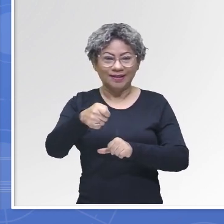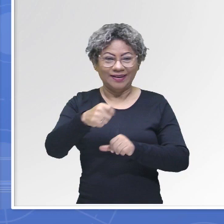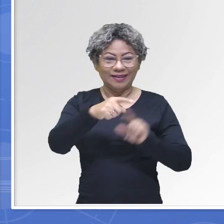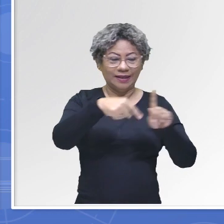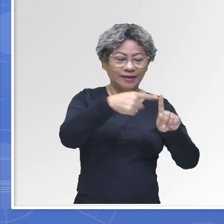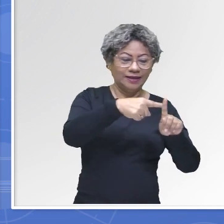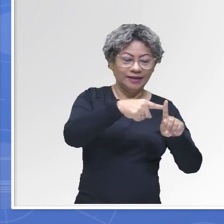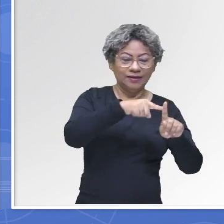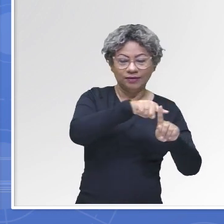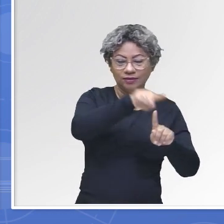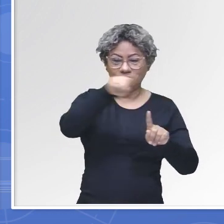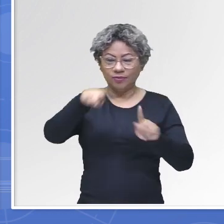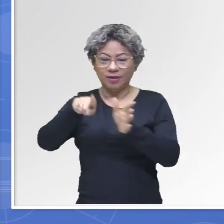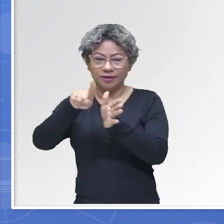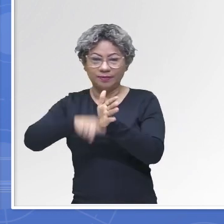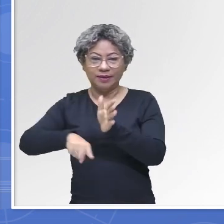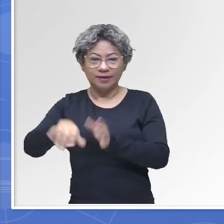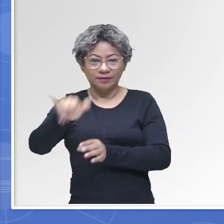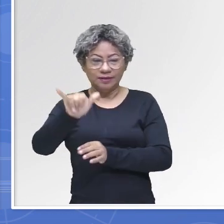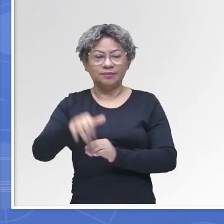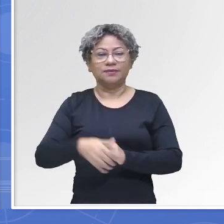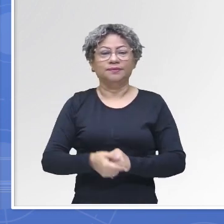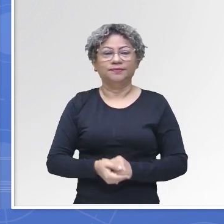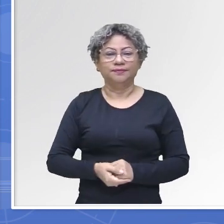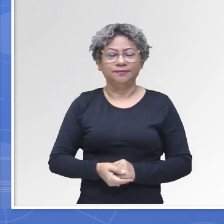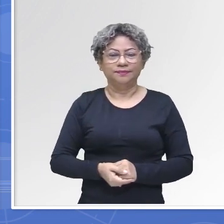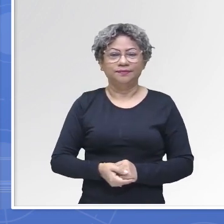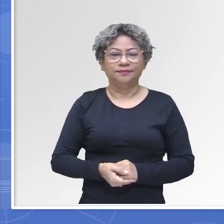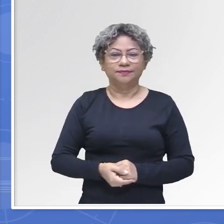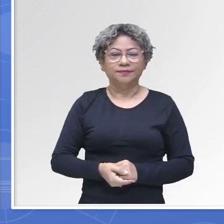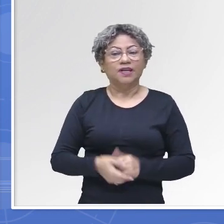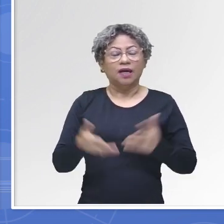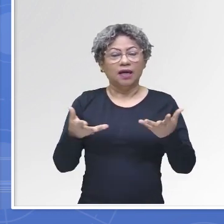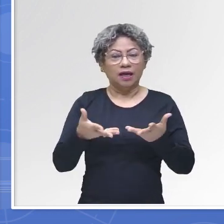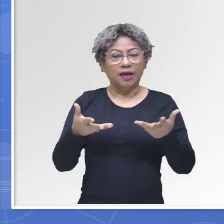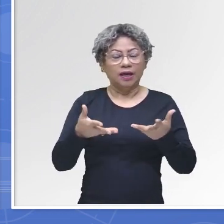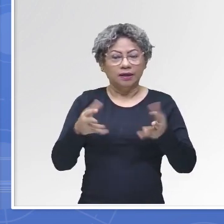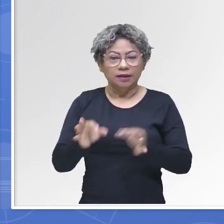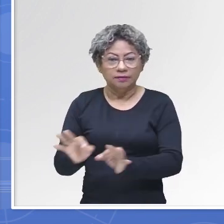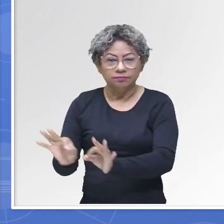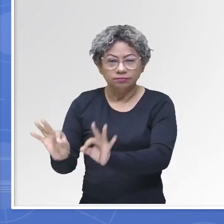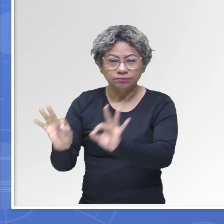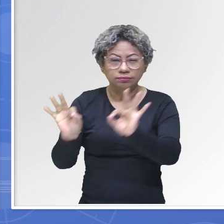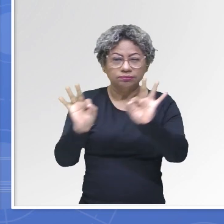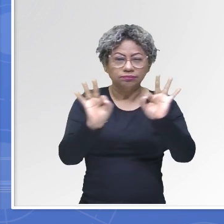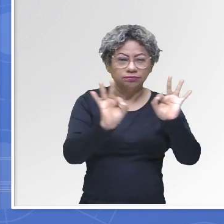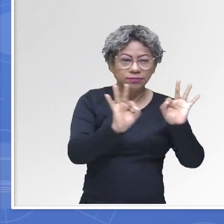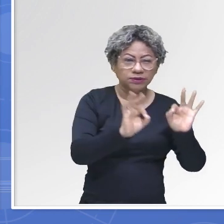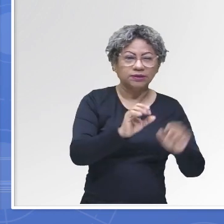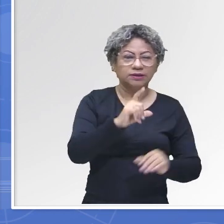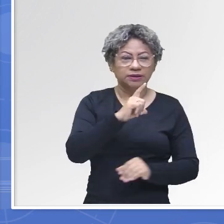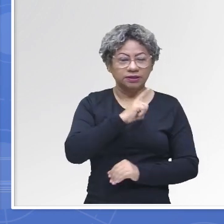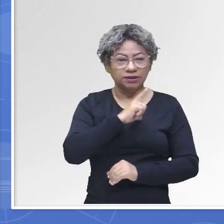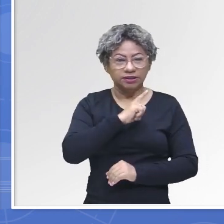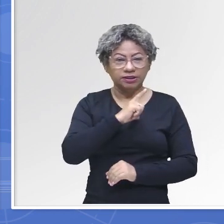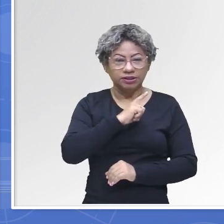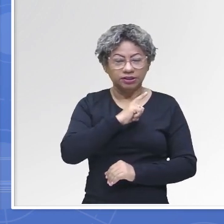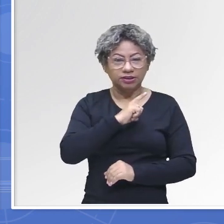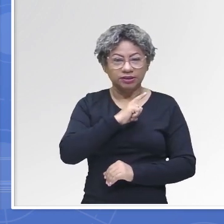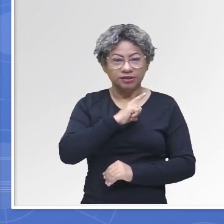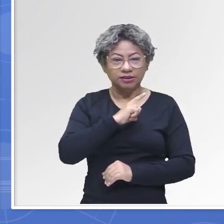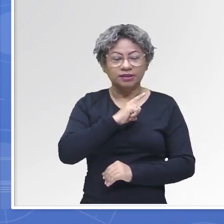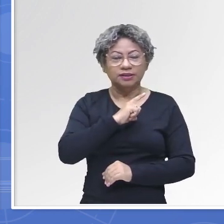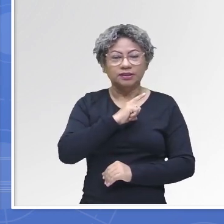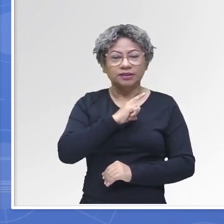lado. Fazendo isso, nós temos aqui então que x é igual a 20 menos